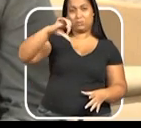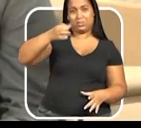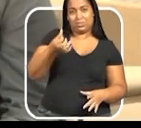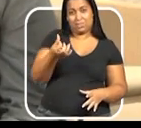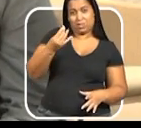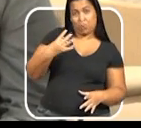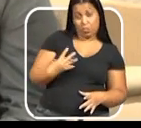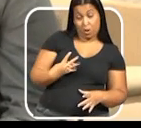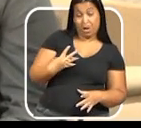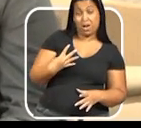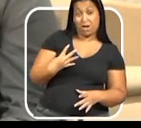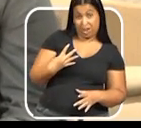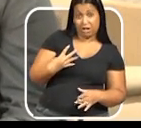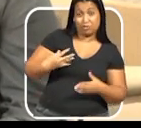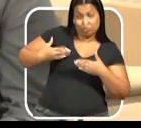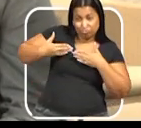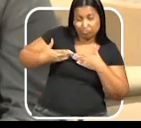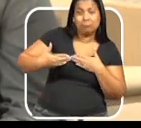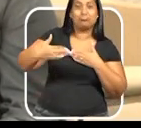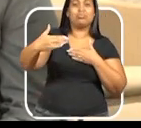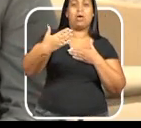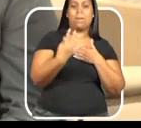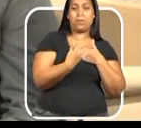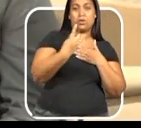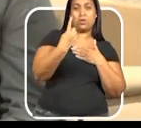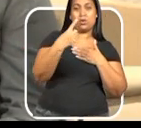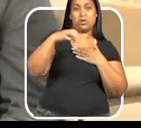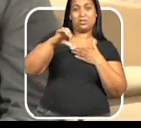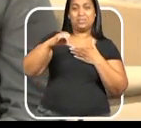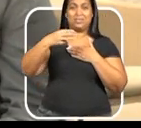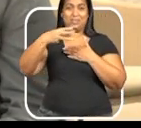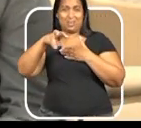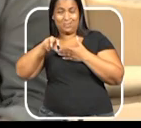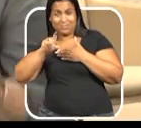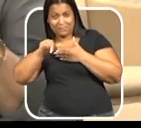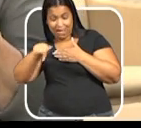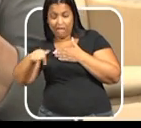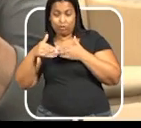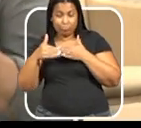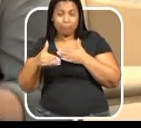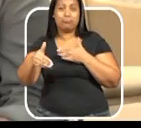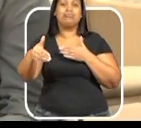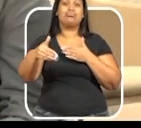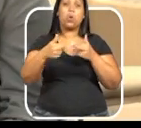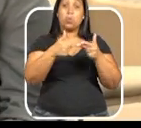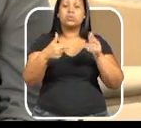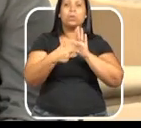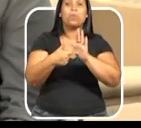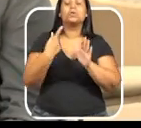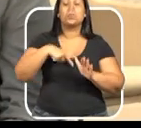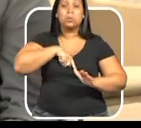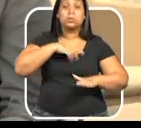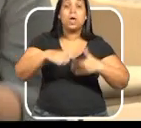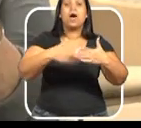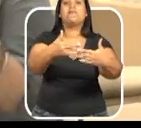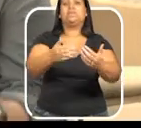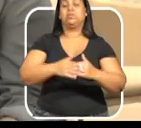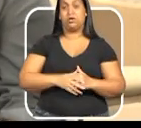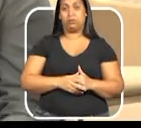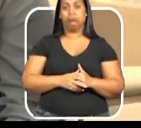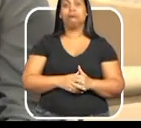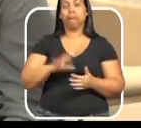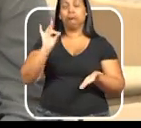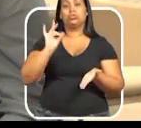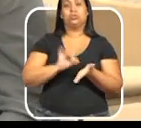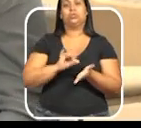O Estado Novo, a partir de 1937, são experiências que mostram que ainda a gente precisa avançar bastante na ideia de